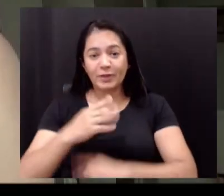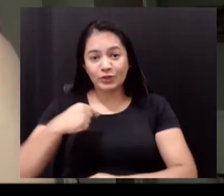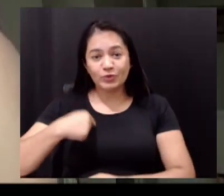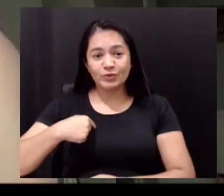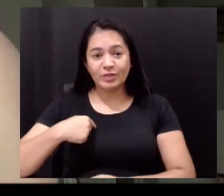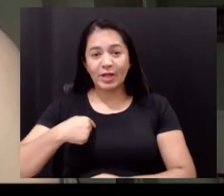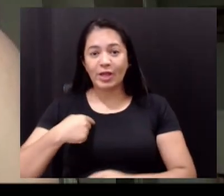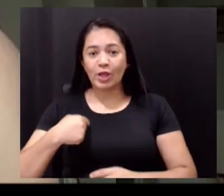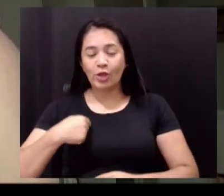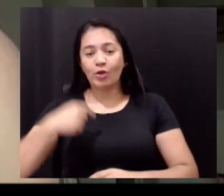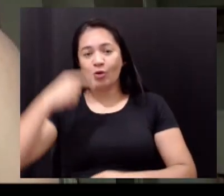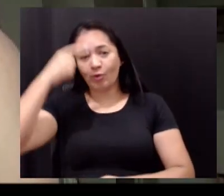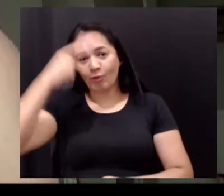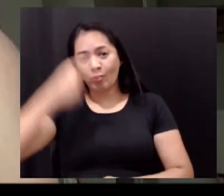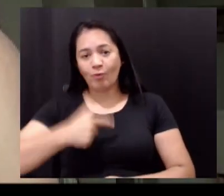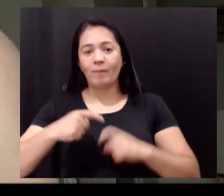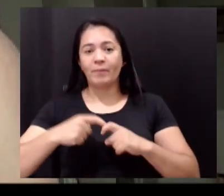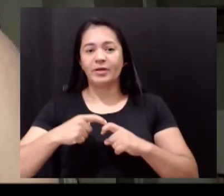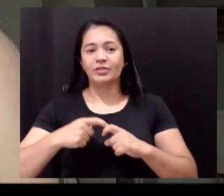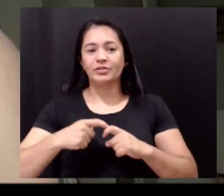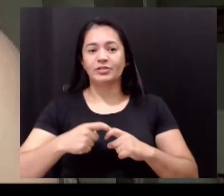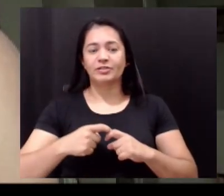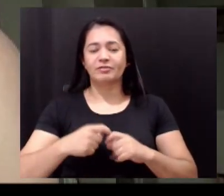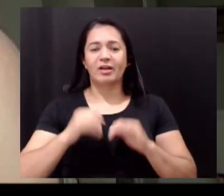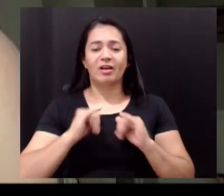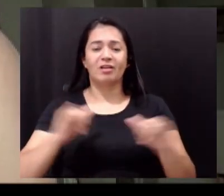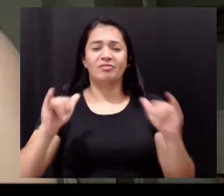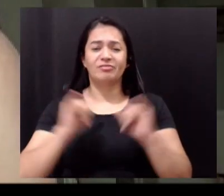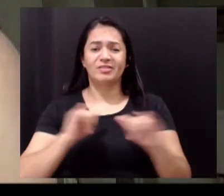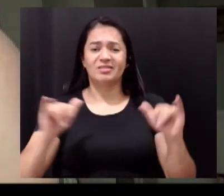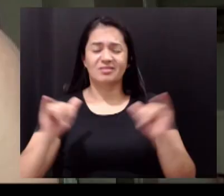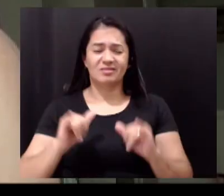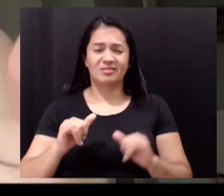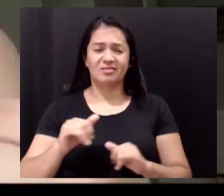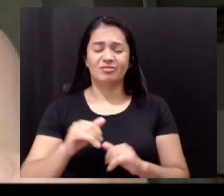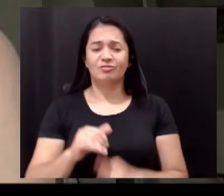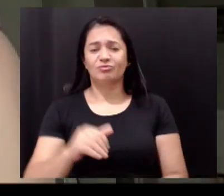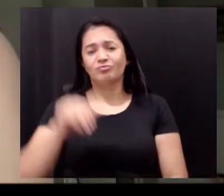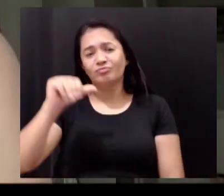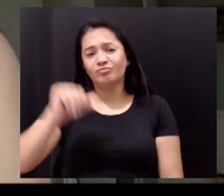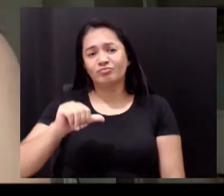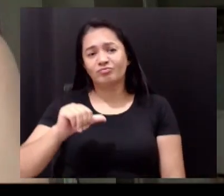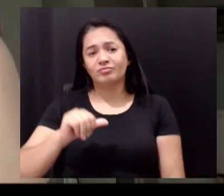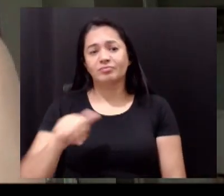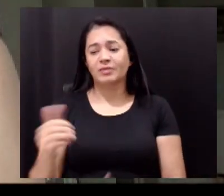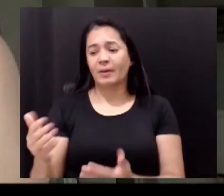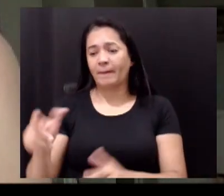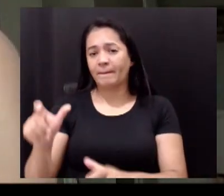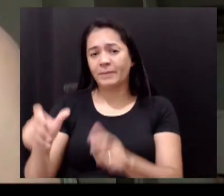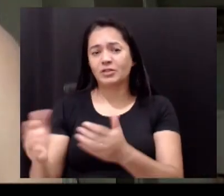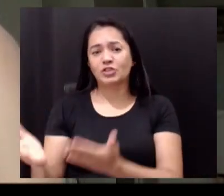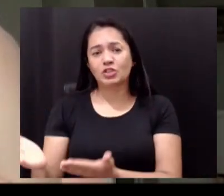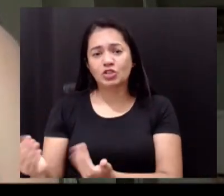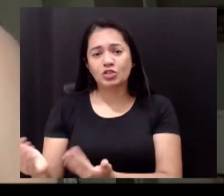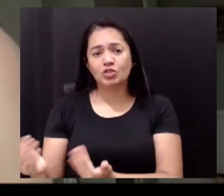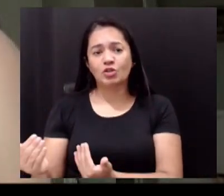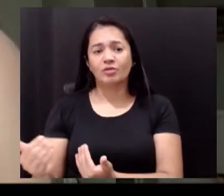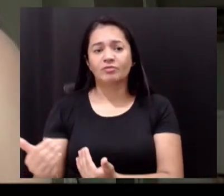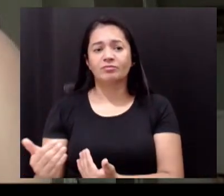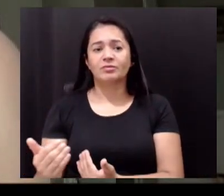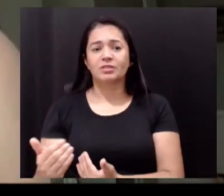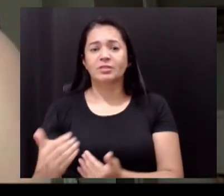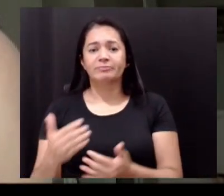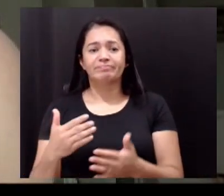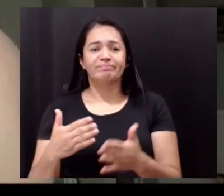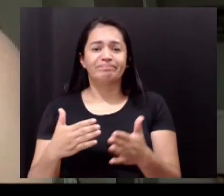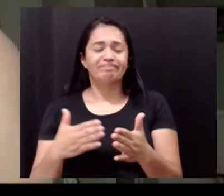ter que ficar dando esse tipo de notícias tão cruéis aí para pessoas tão novas, que estão interrompendo as suas vidas, deixando de lado